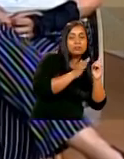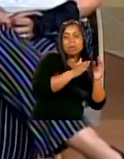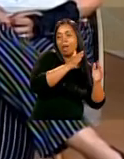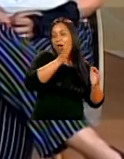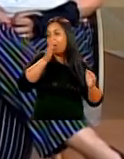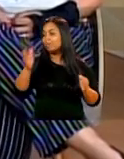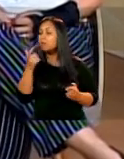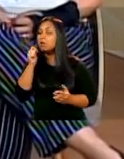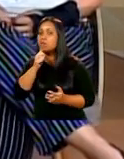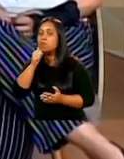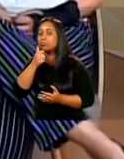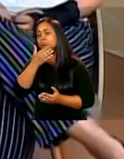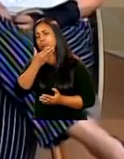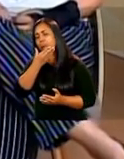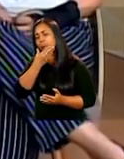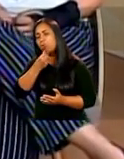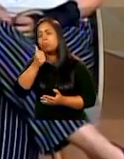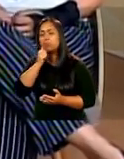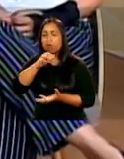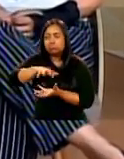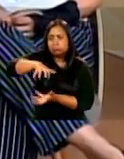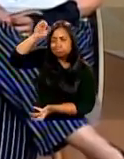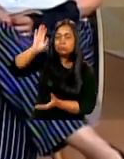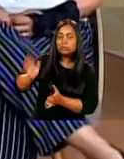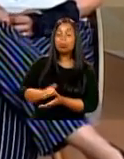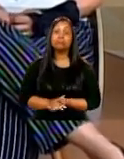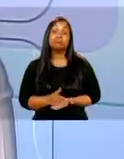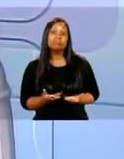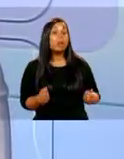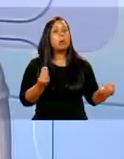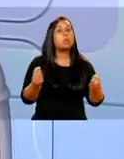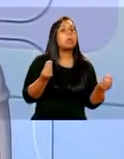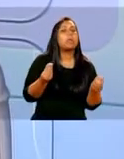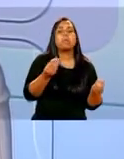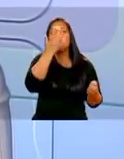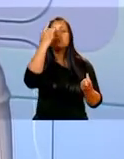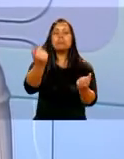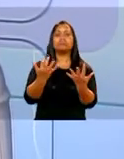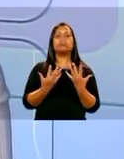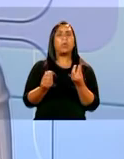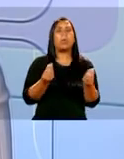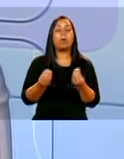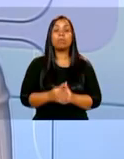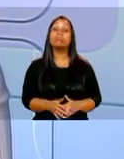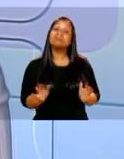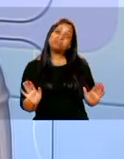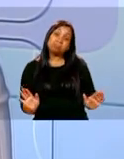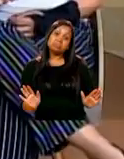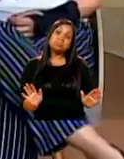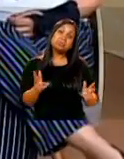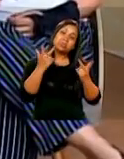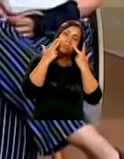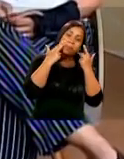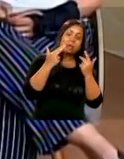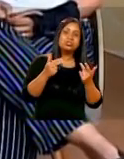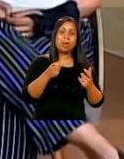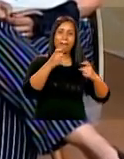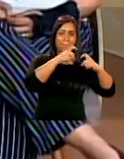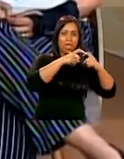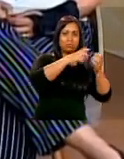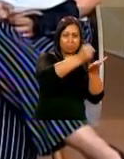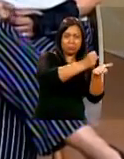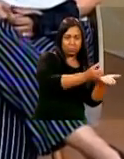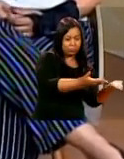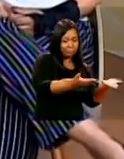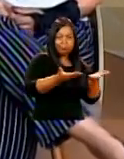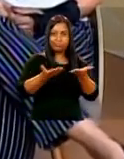até idosos. Até idosos. Essas pessoas chegam até vocês como? Normalmente elas chegam por um encaminhamento